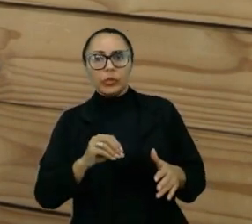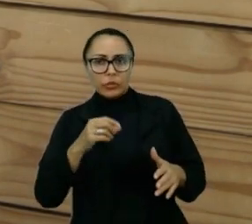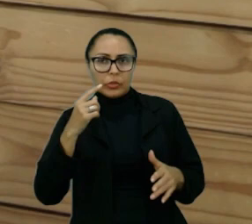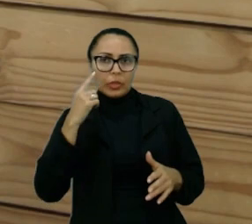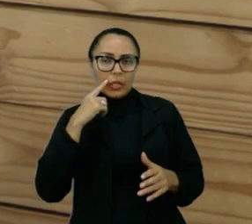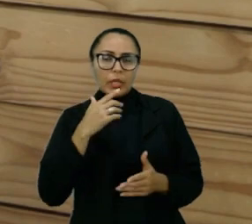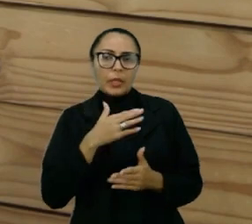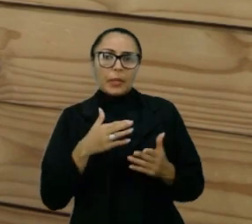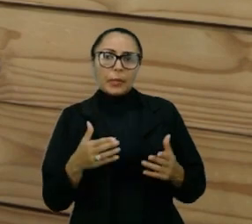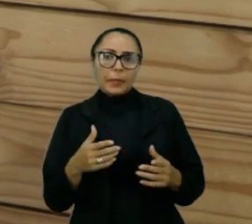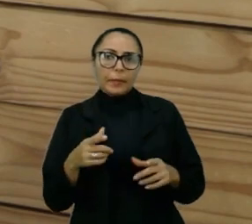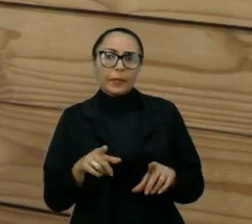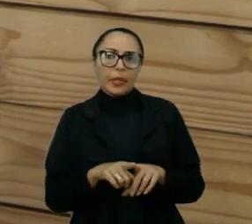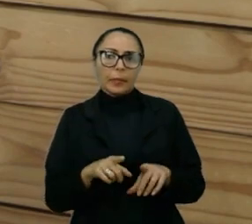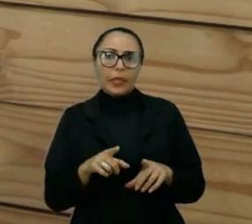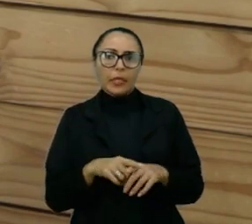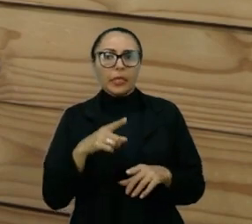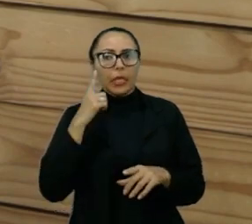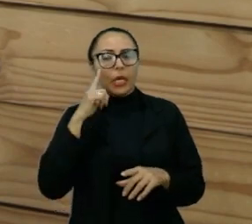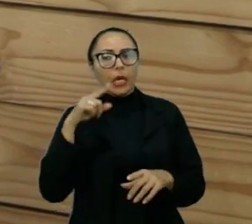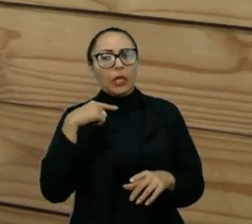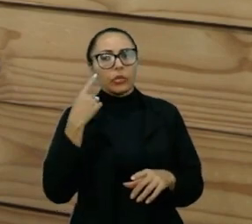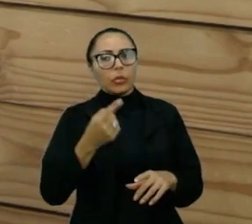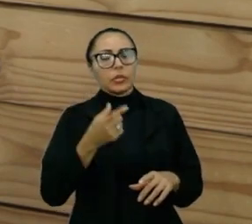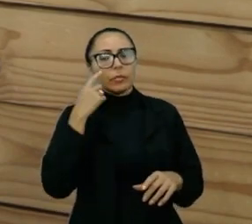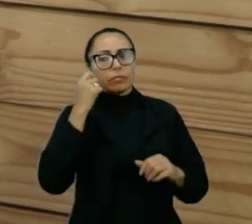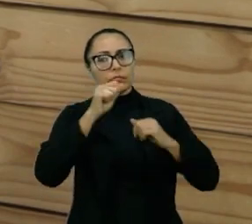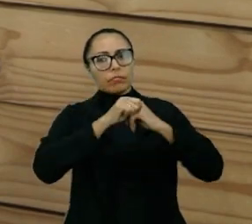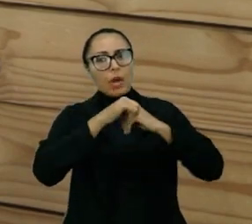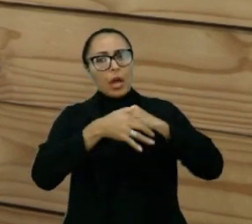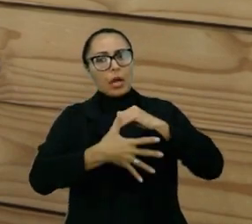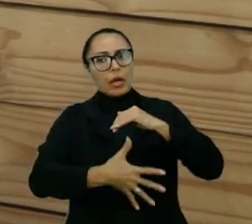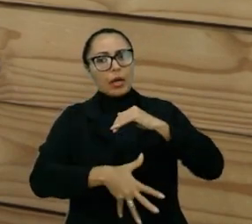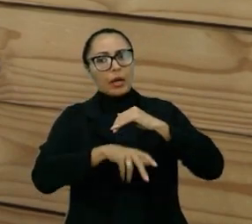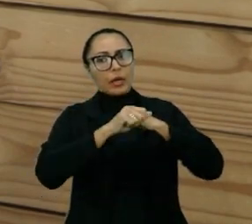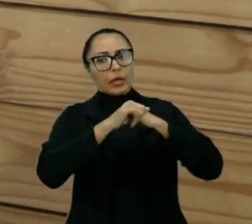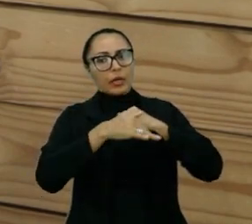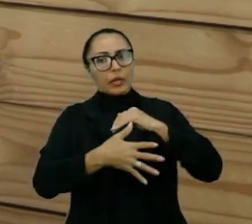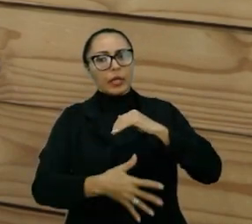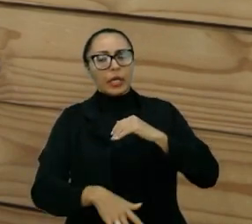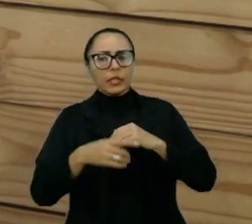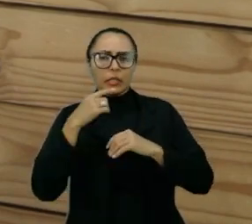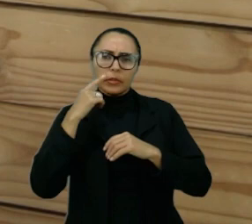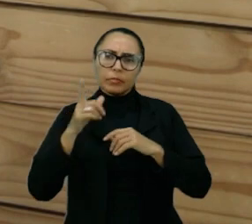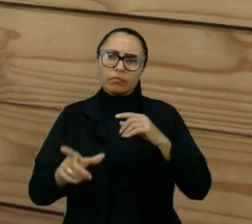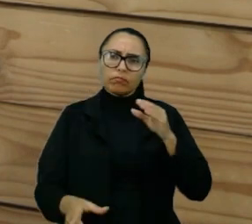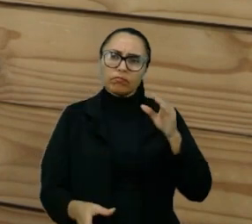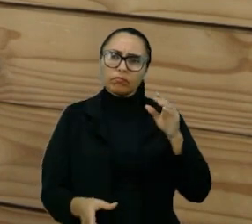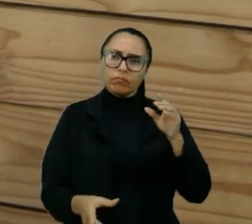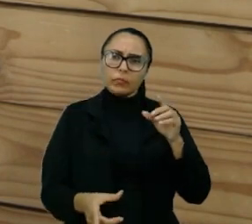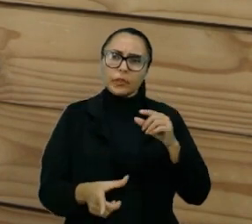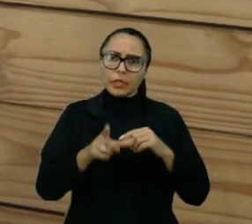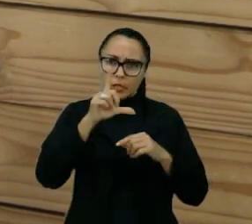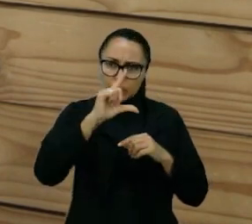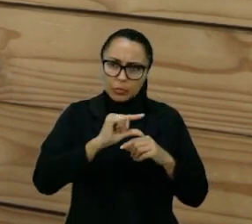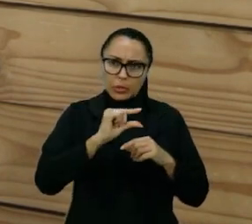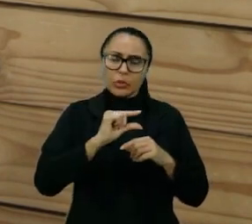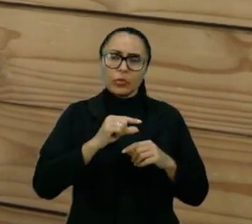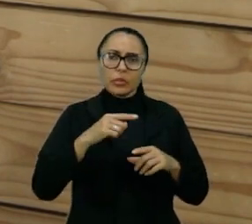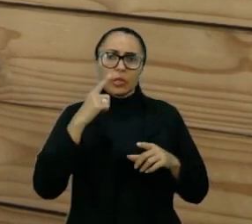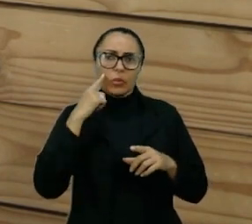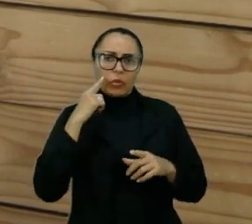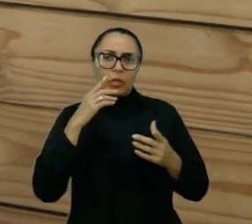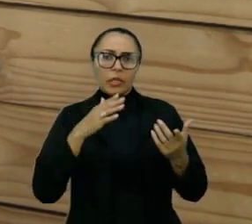de abastecimento, né, nossas barragens. Então essa diminuição do teor de enxofre tem uma questão ambiental